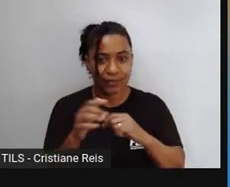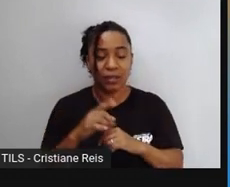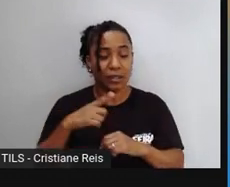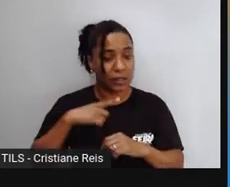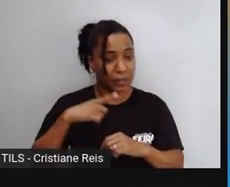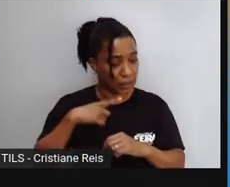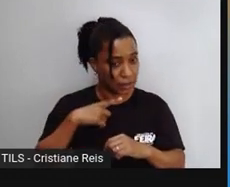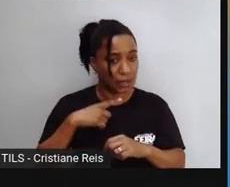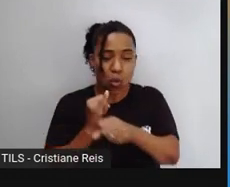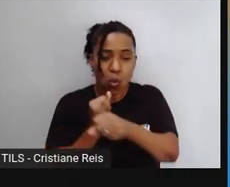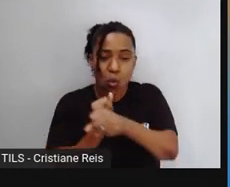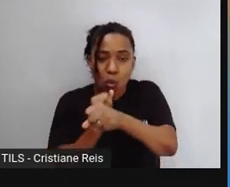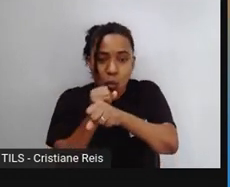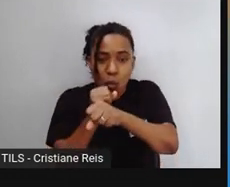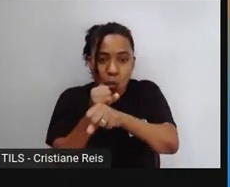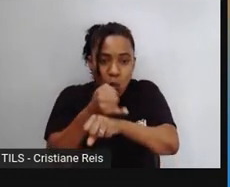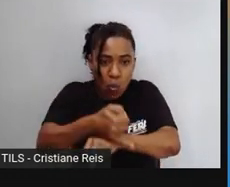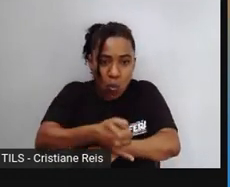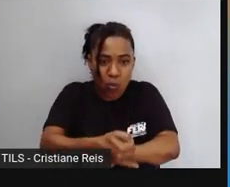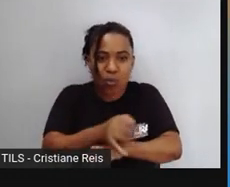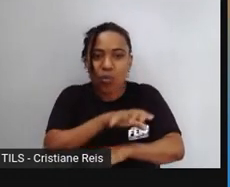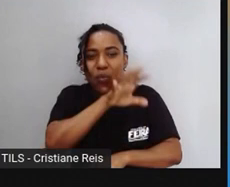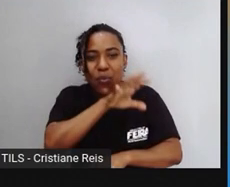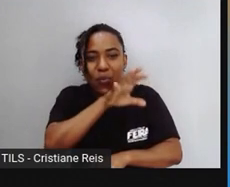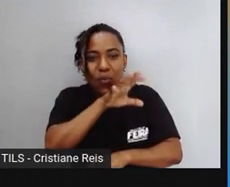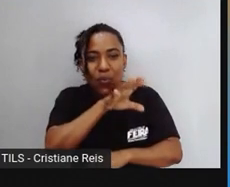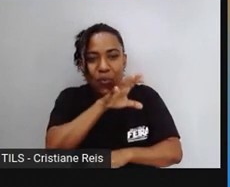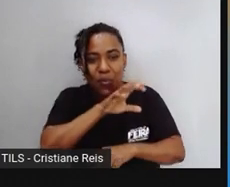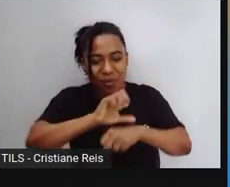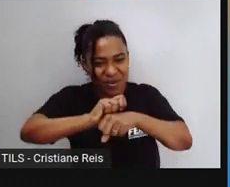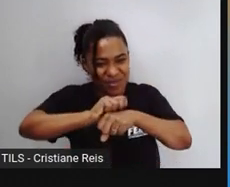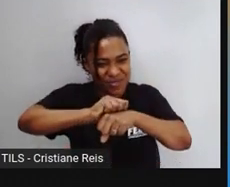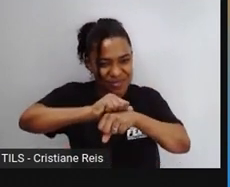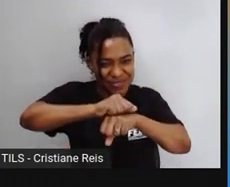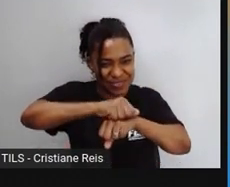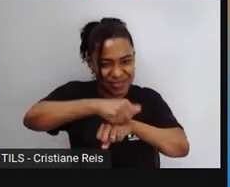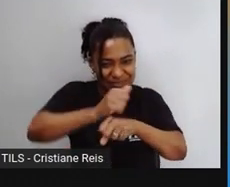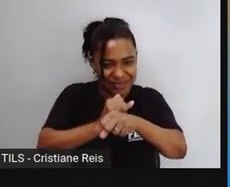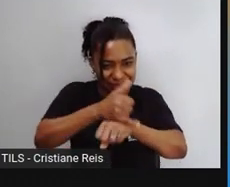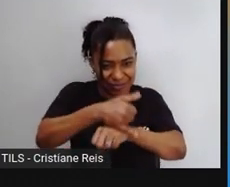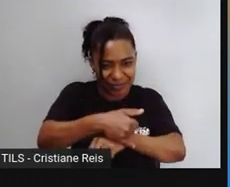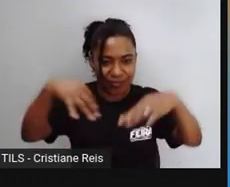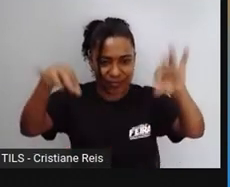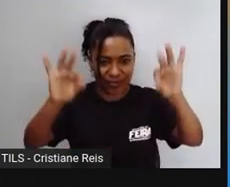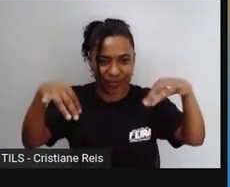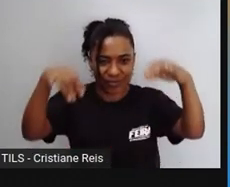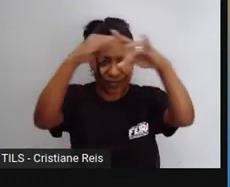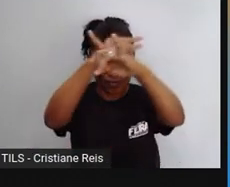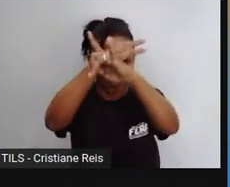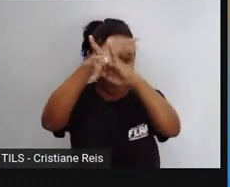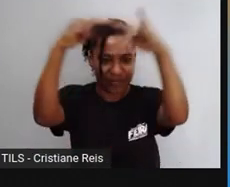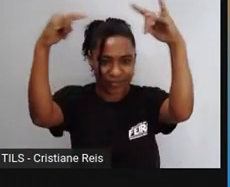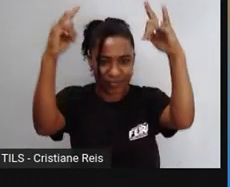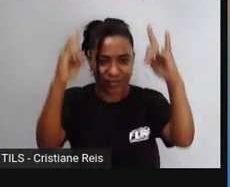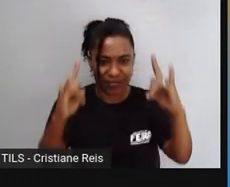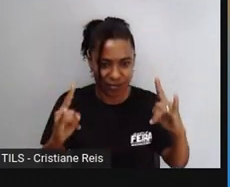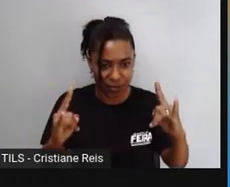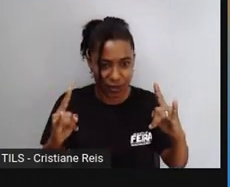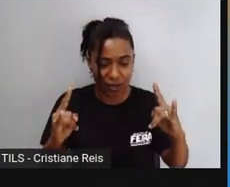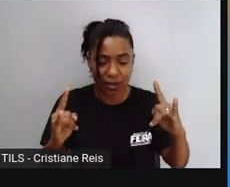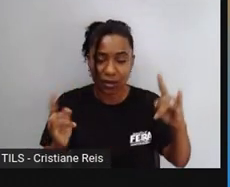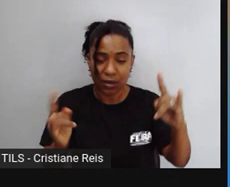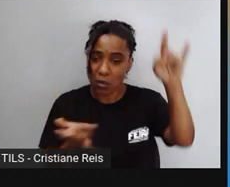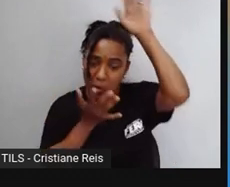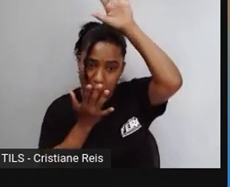de animais, e tem sido muito usada por alguns povos indígenas e também por